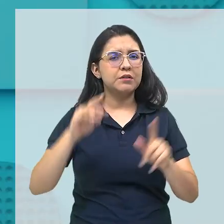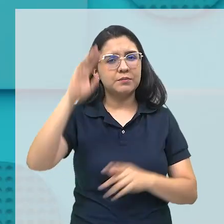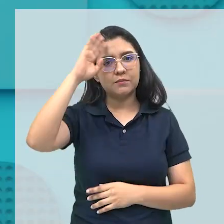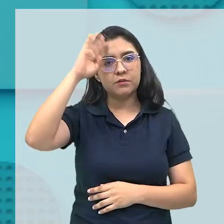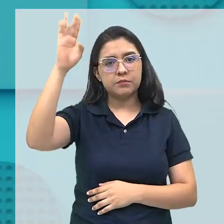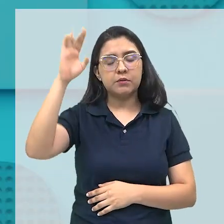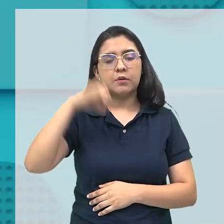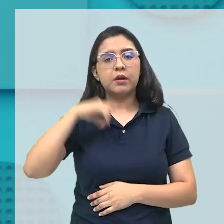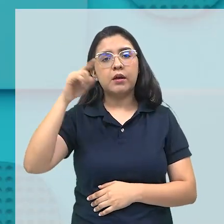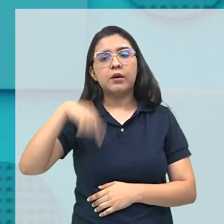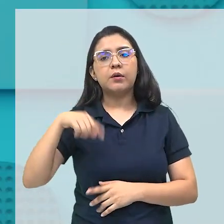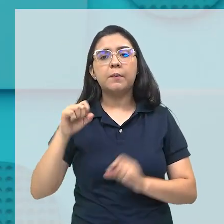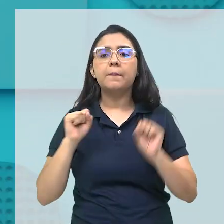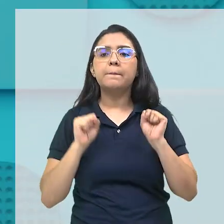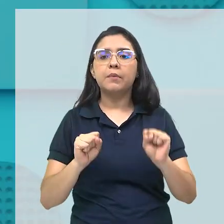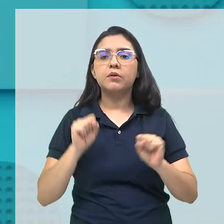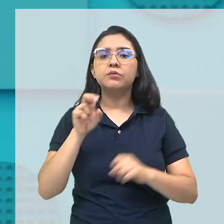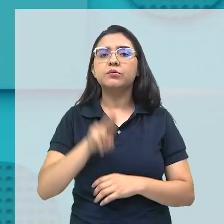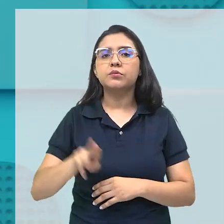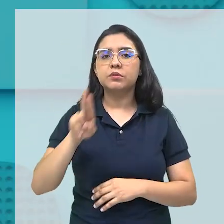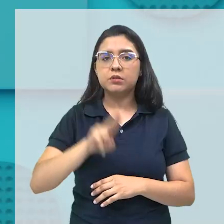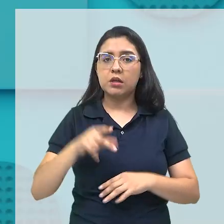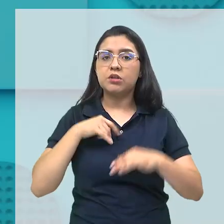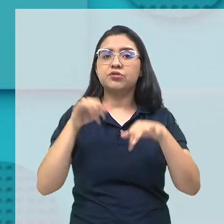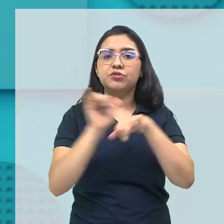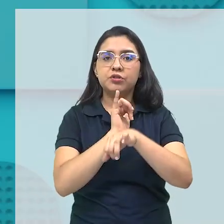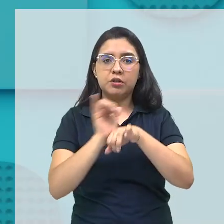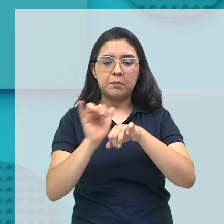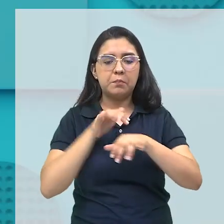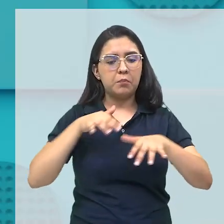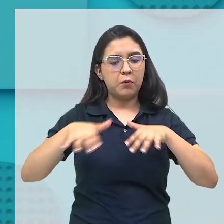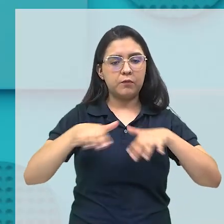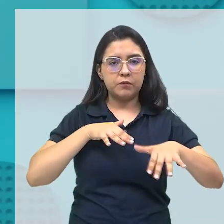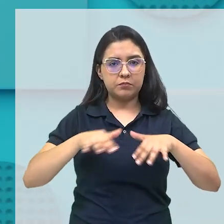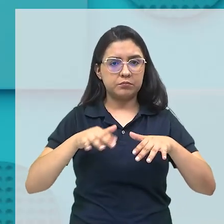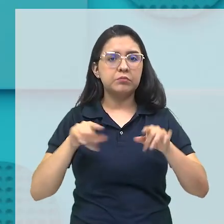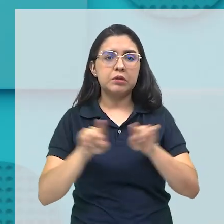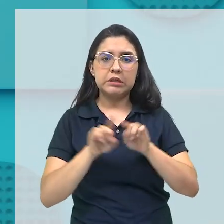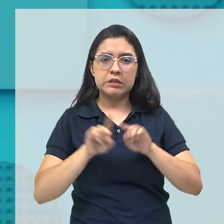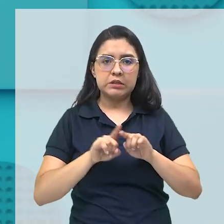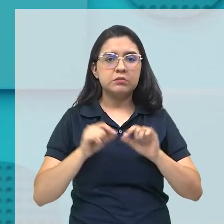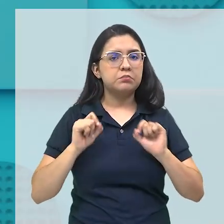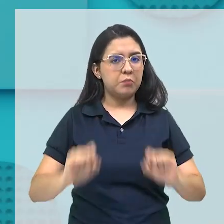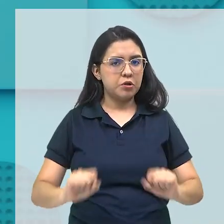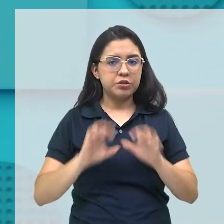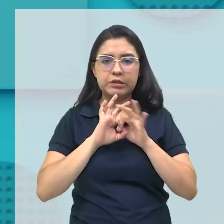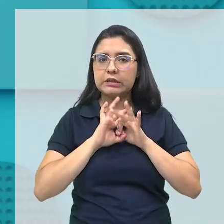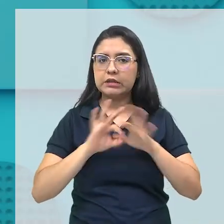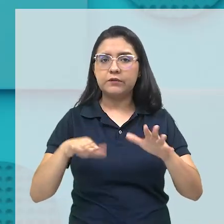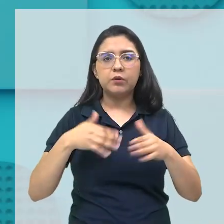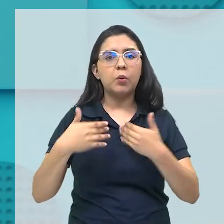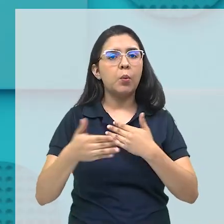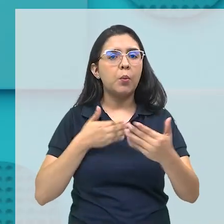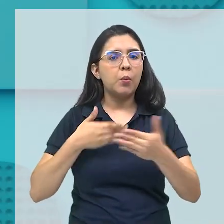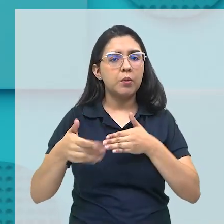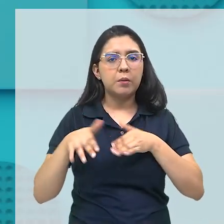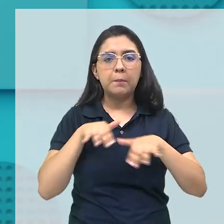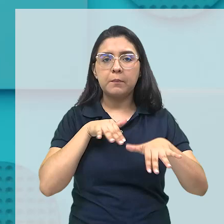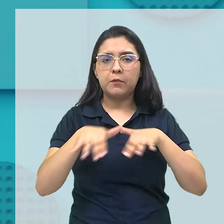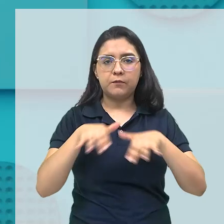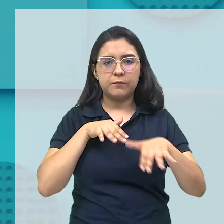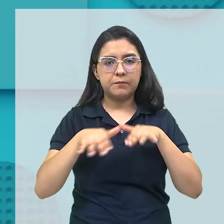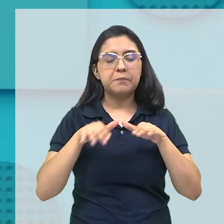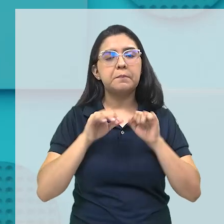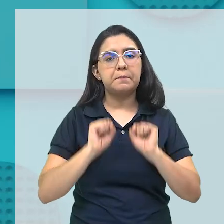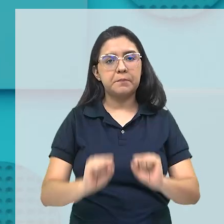principal é que pode ser utilizado técnicas também da cintura para baixo. Então, pode ser realizado